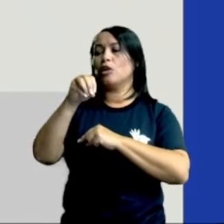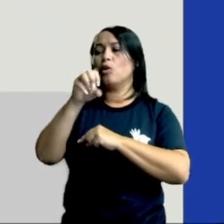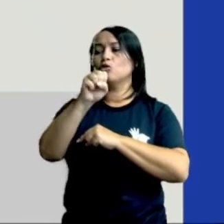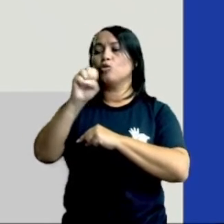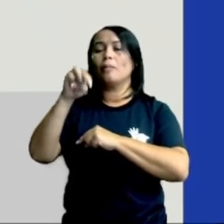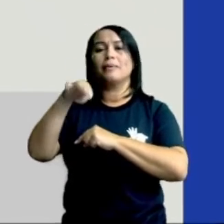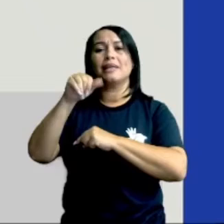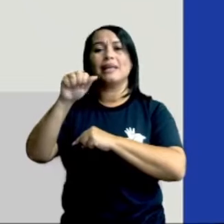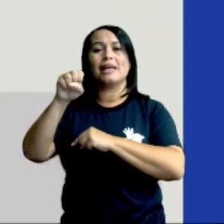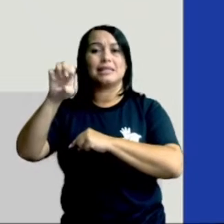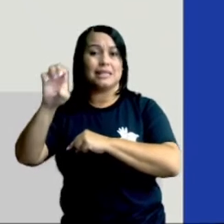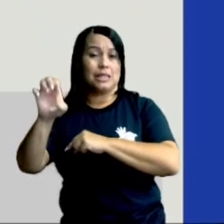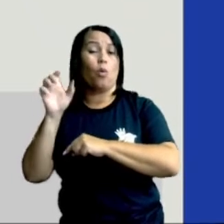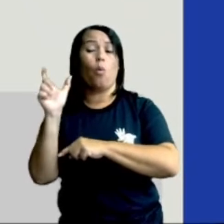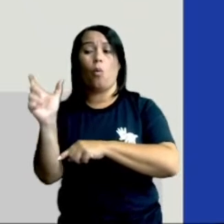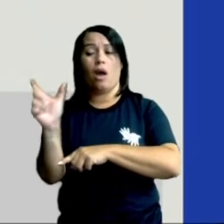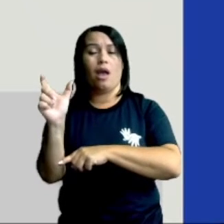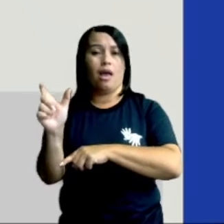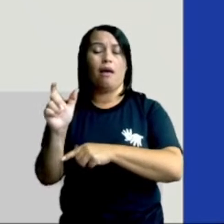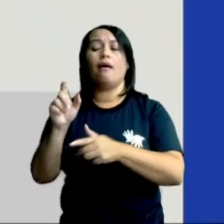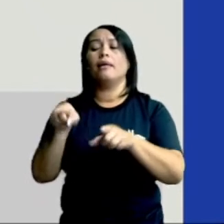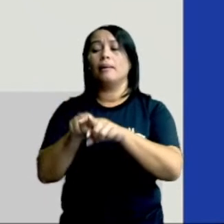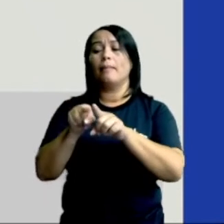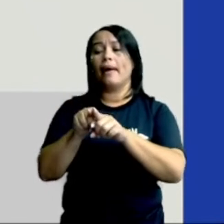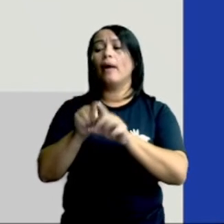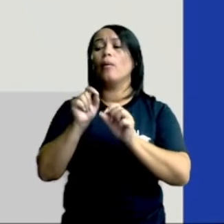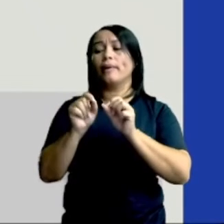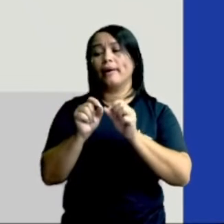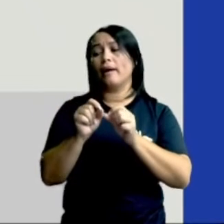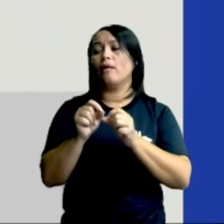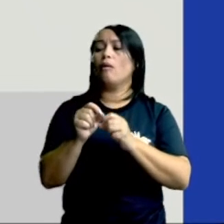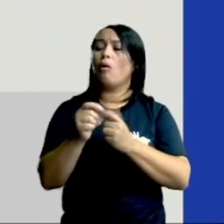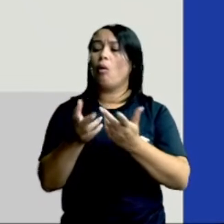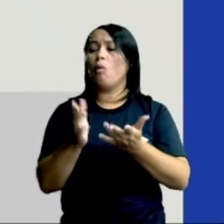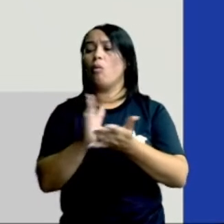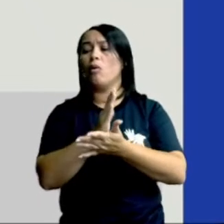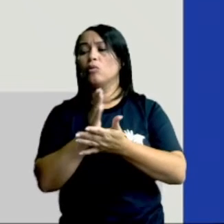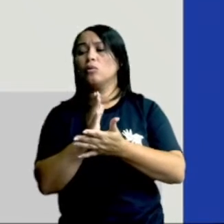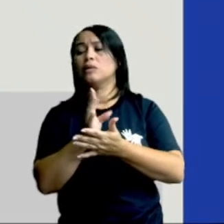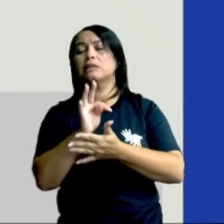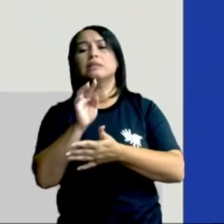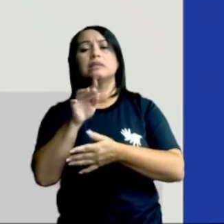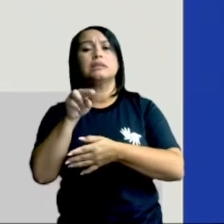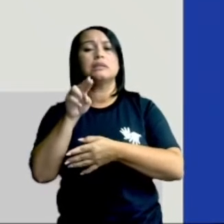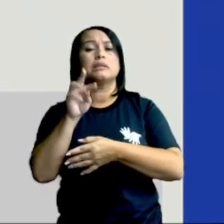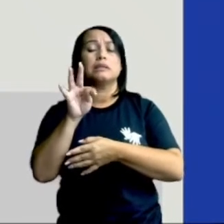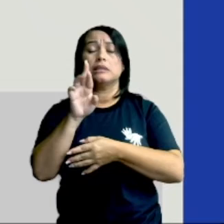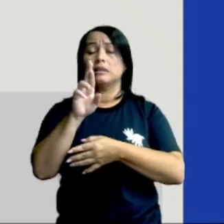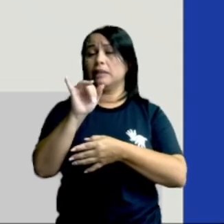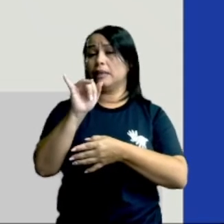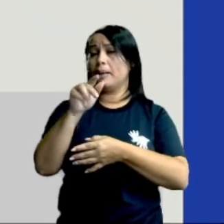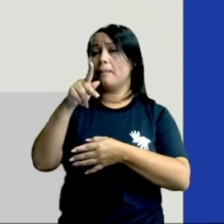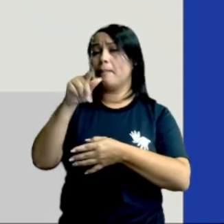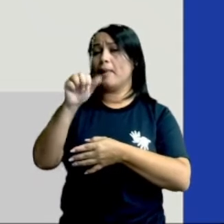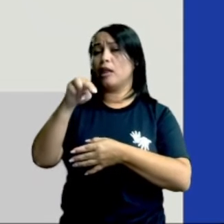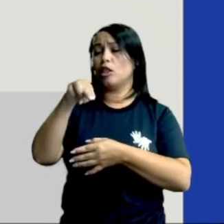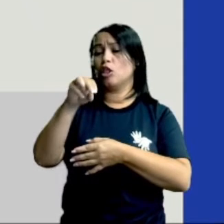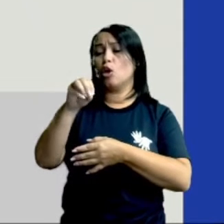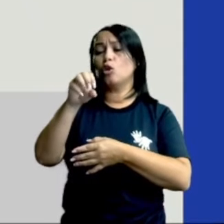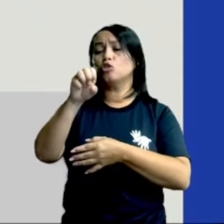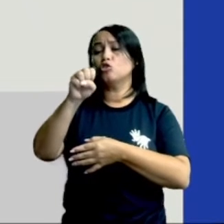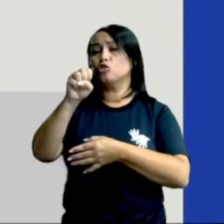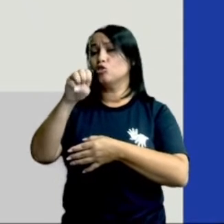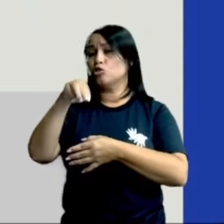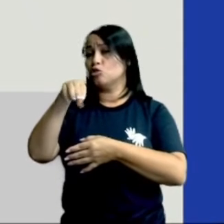pelo Trypanosoma cruzi, ou então Trypanosoma SP, que em diversas regiões do mundo são trypanosomas diferentes. Eles